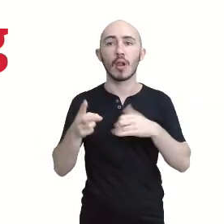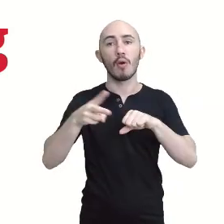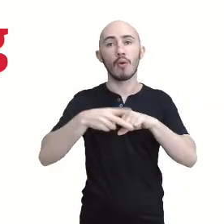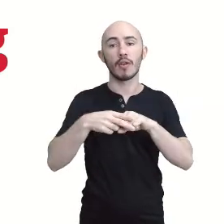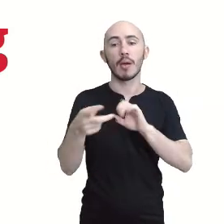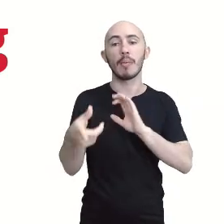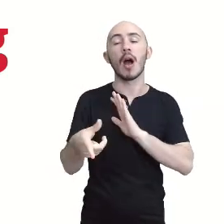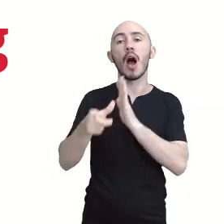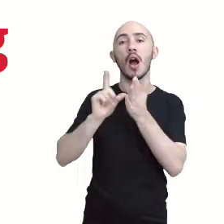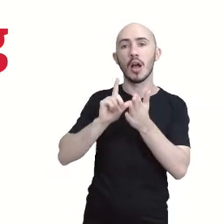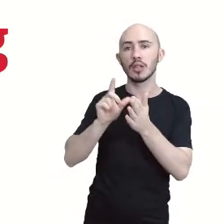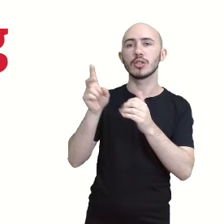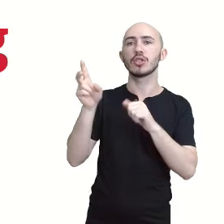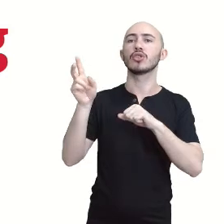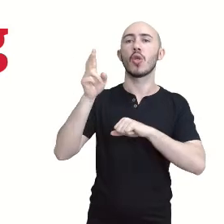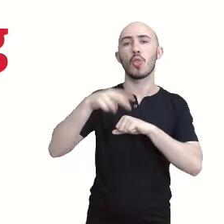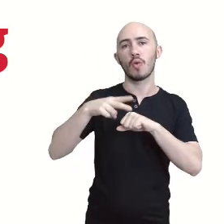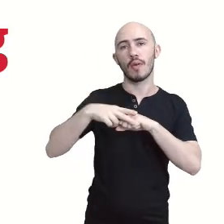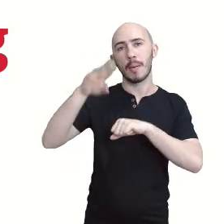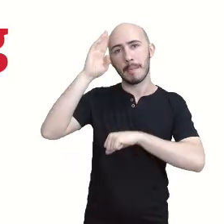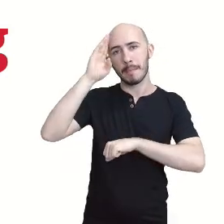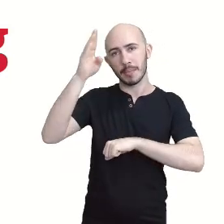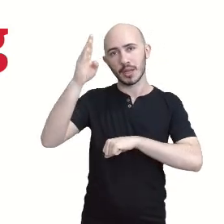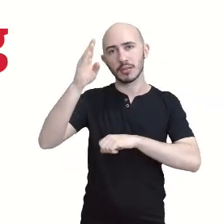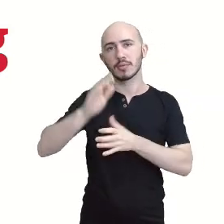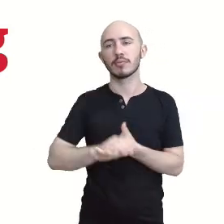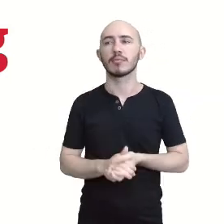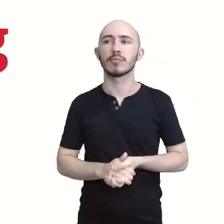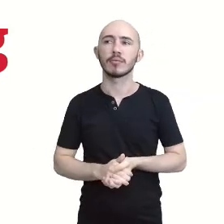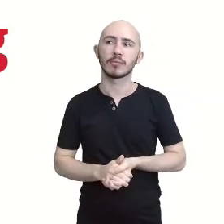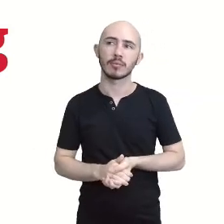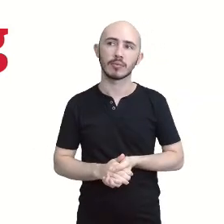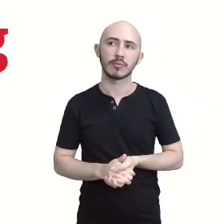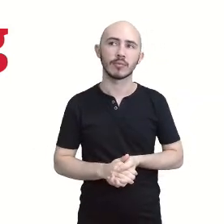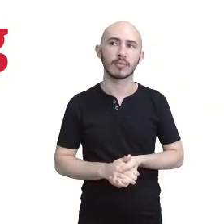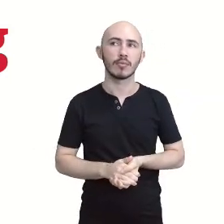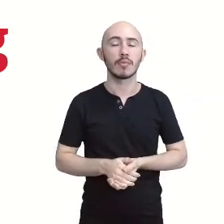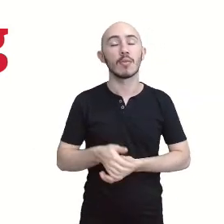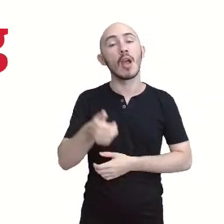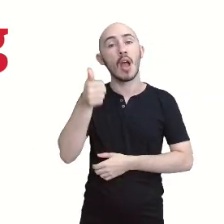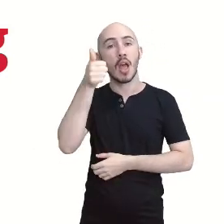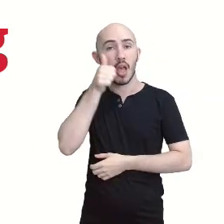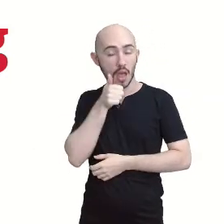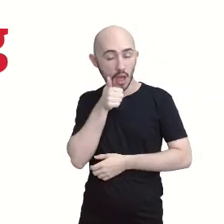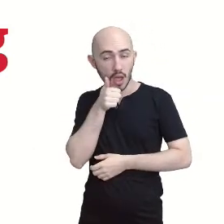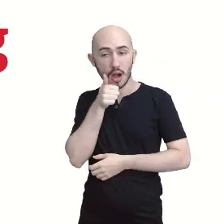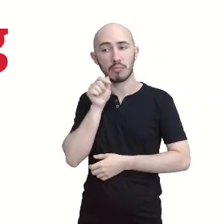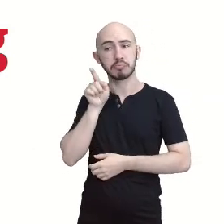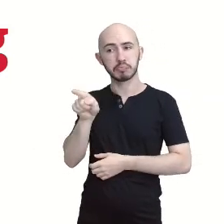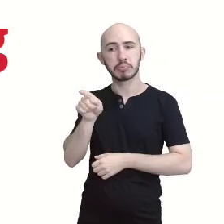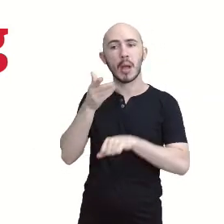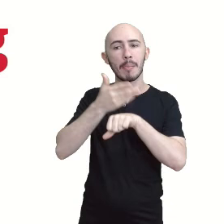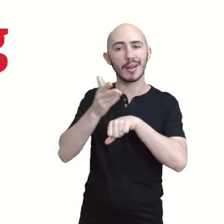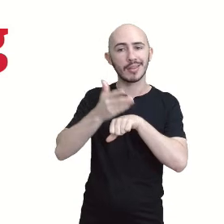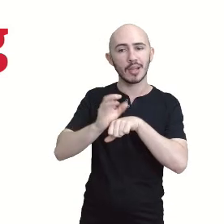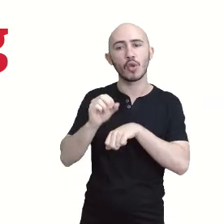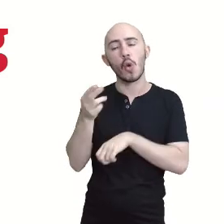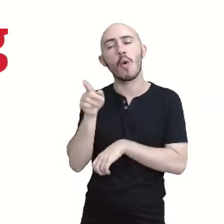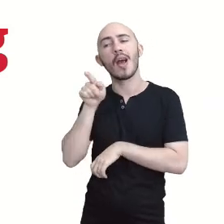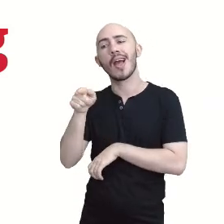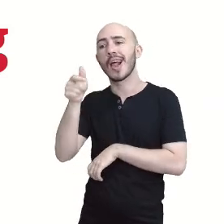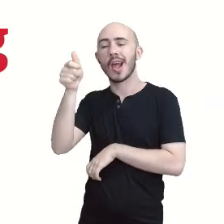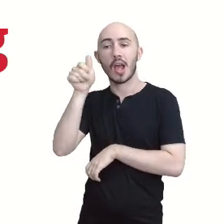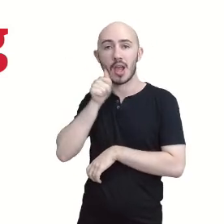principal. She's practicing, she's not practicing. Ela está praticando, ela não está praticando,